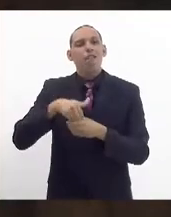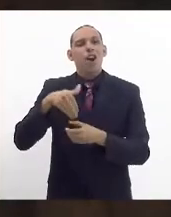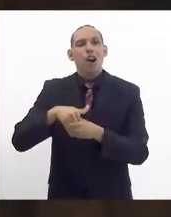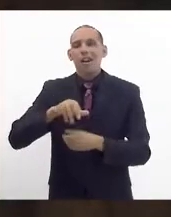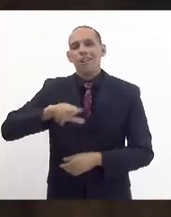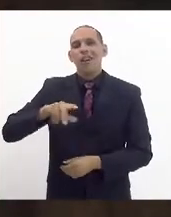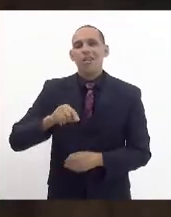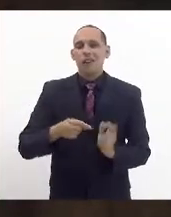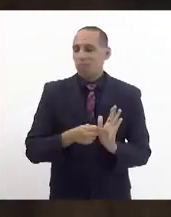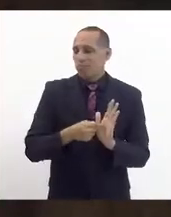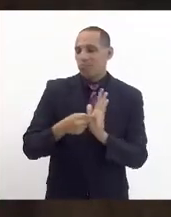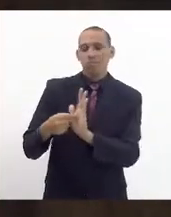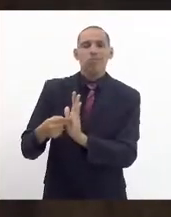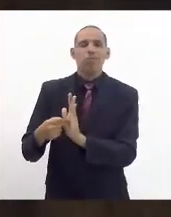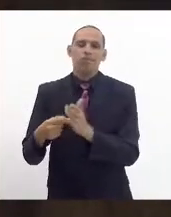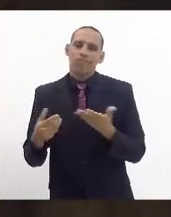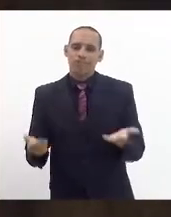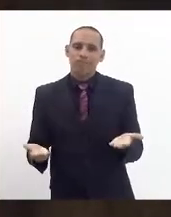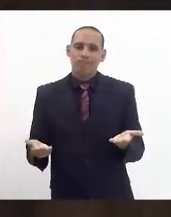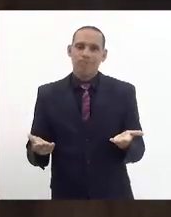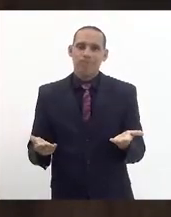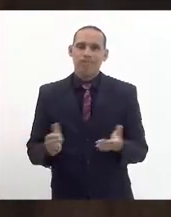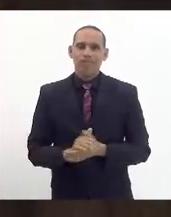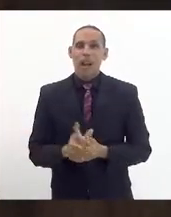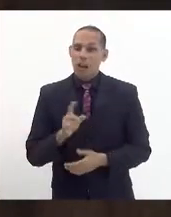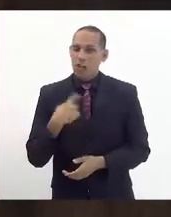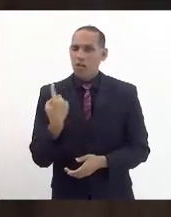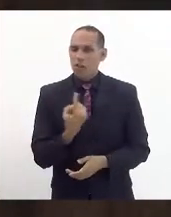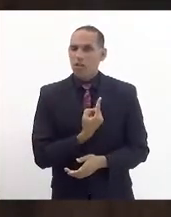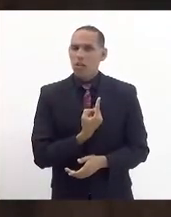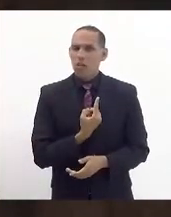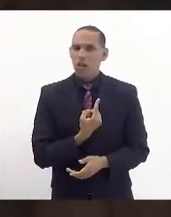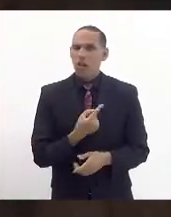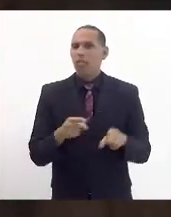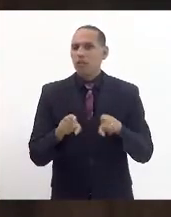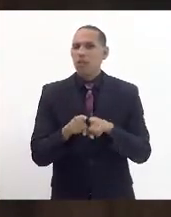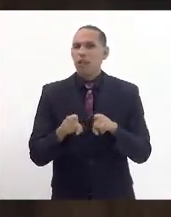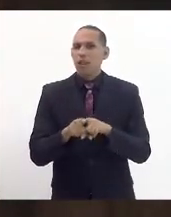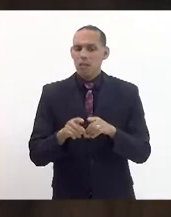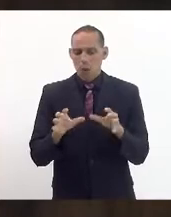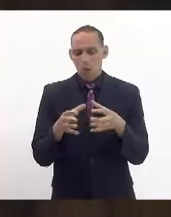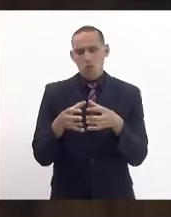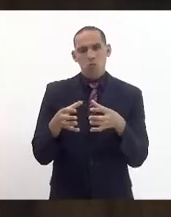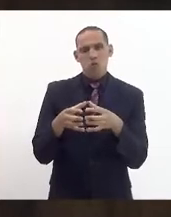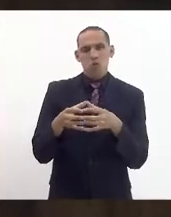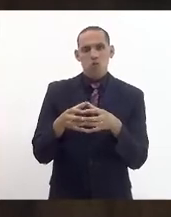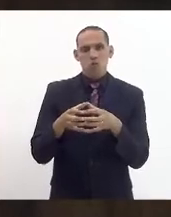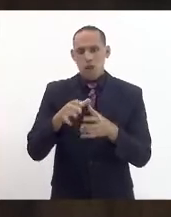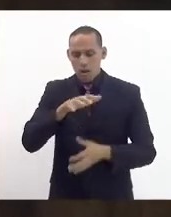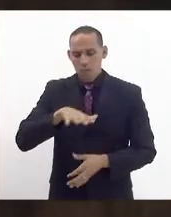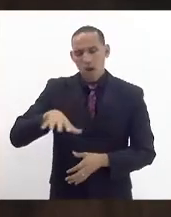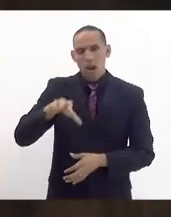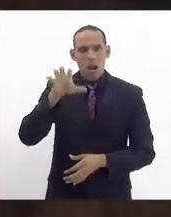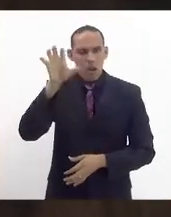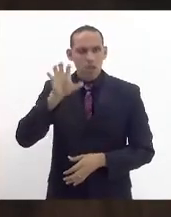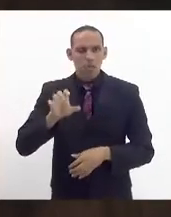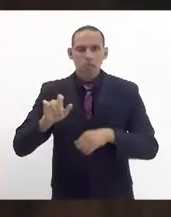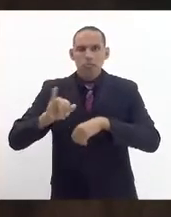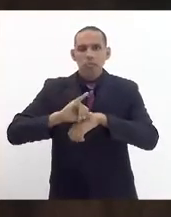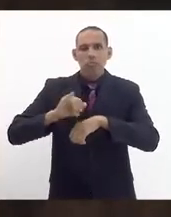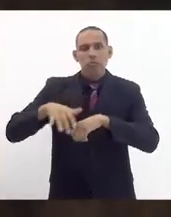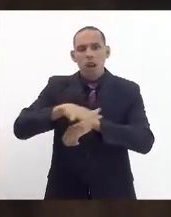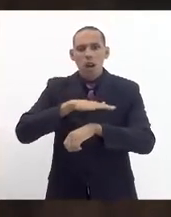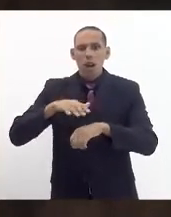não indicado. Mas nós podemos, inclusive o Conselho da Região Metropolitana, pode por